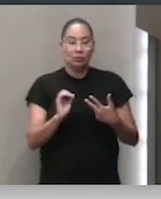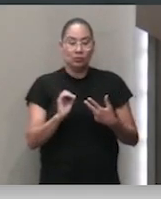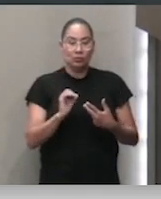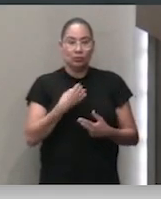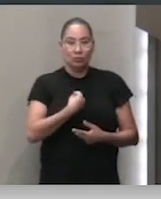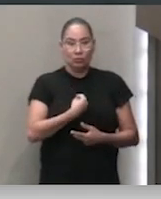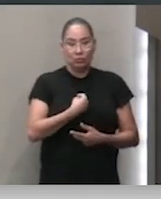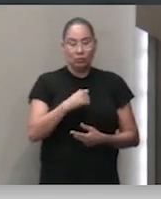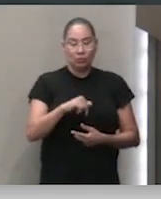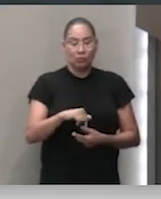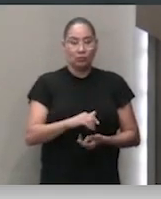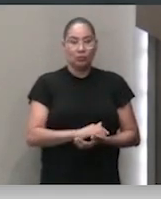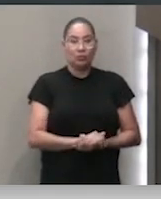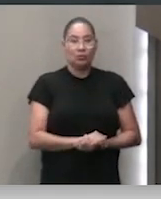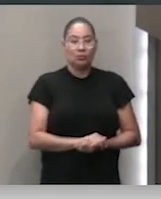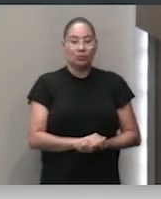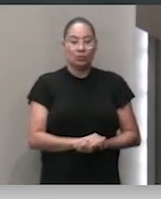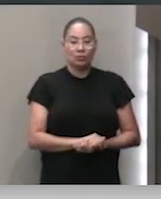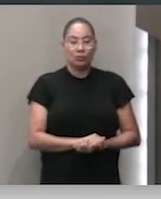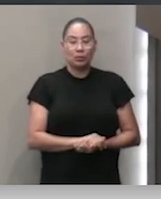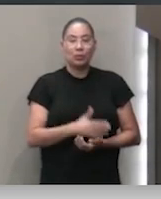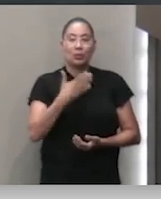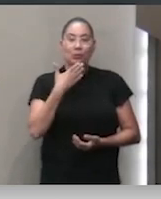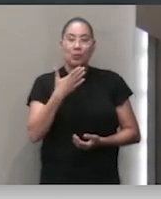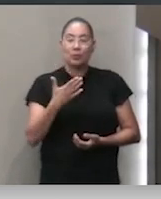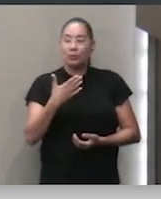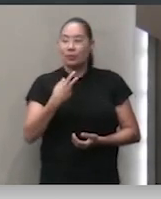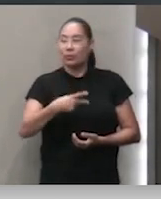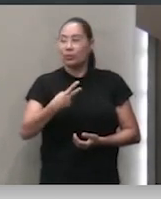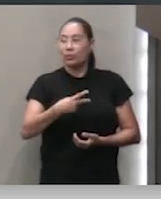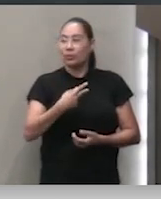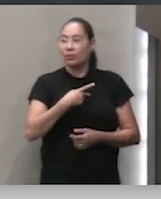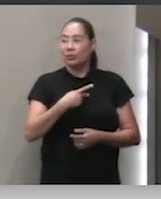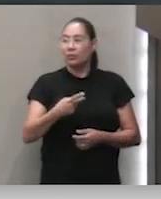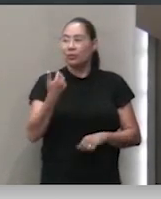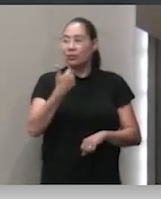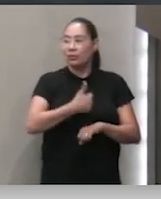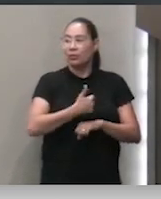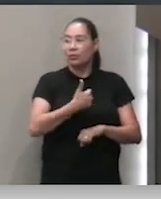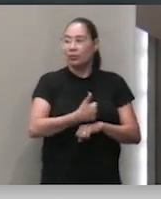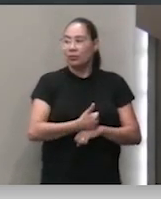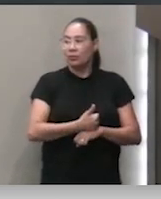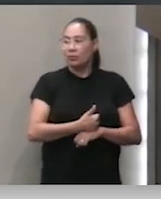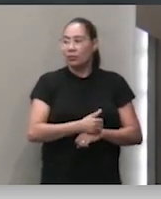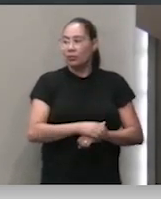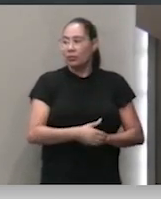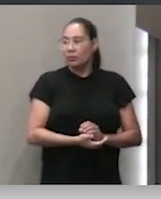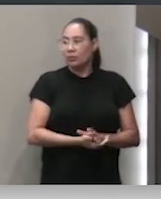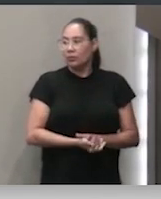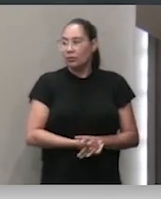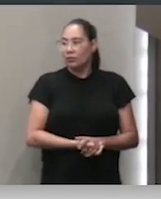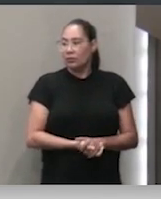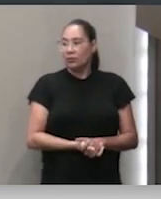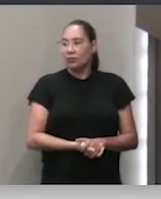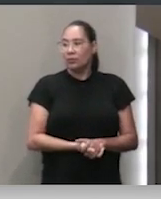Campos Ramos, qual vos fala. Solicito ao vice-presidente que assuma os trabalhos para mim fazer uso da tribuna, vereador.